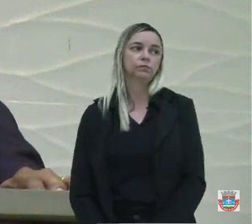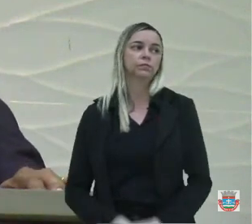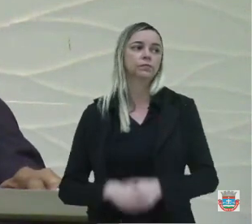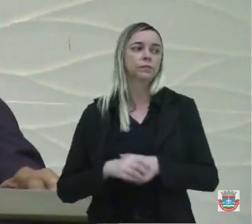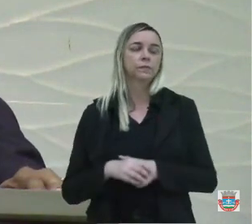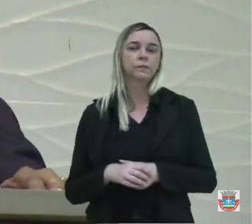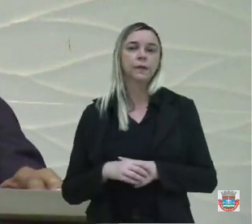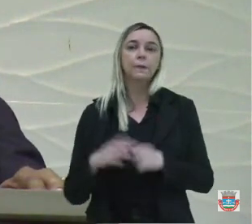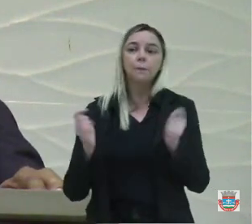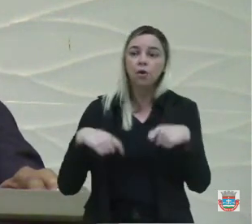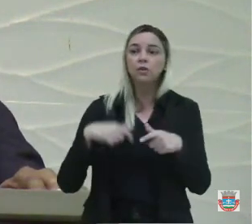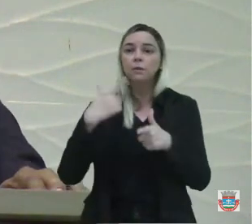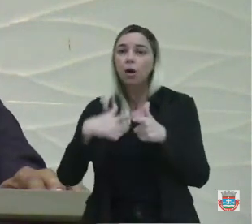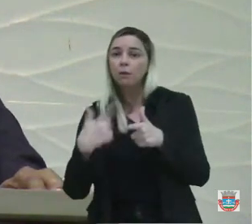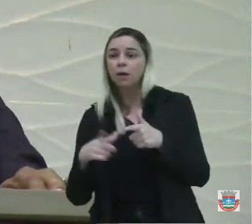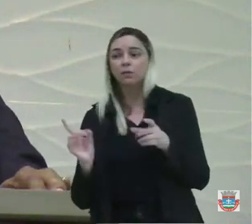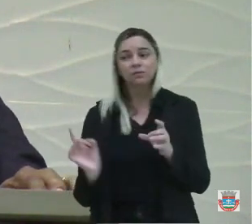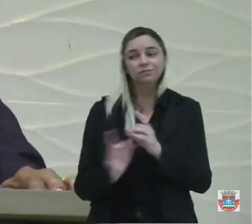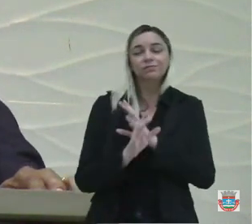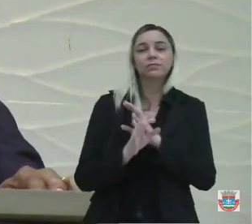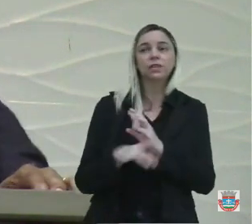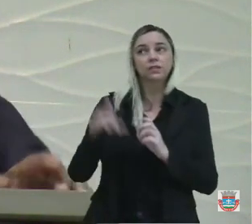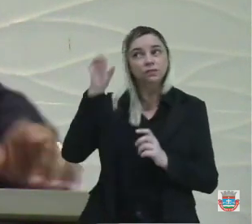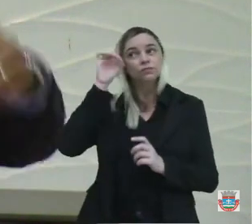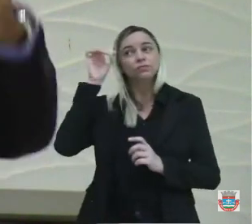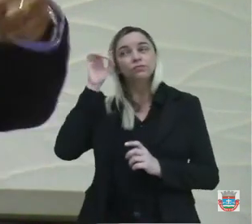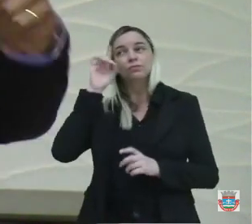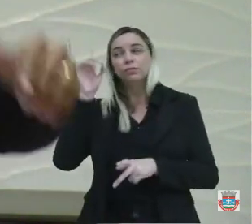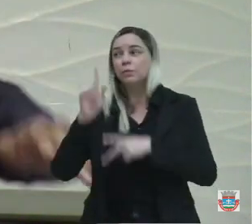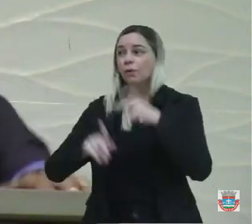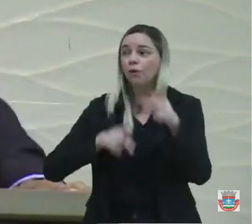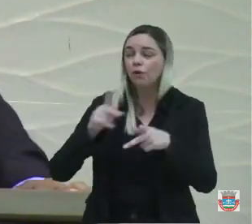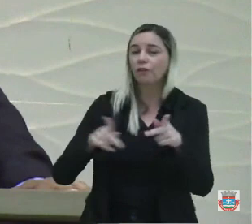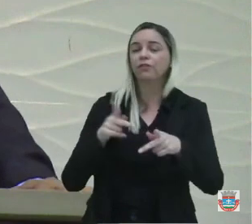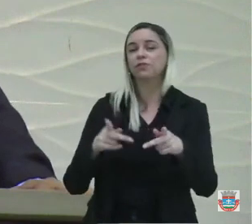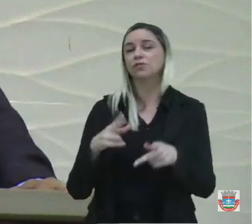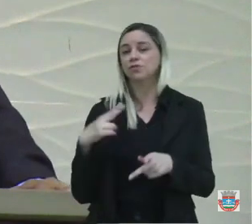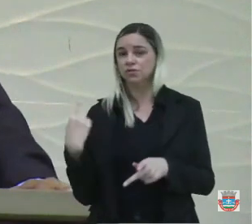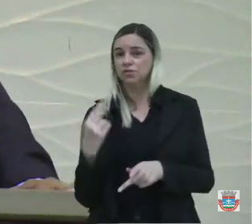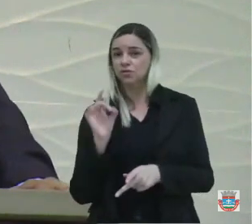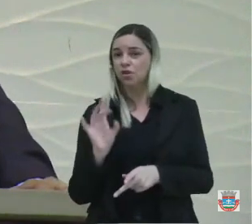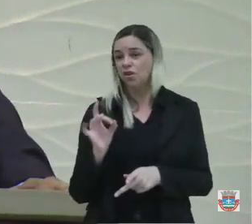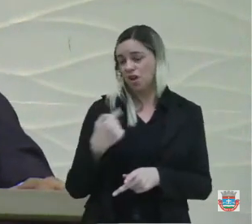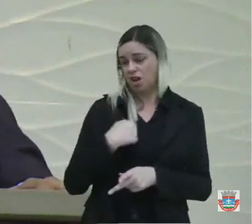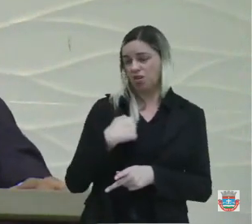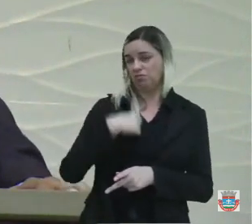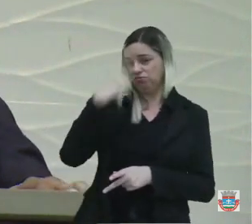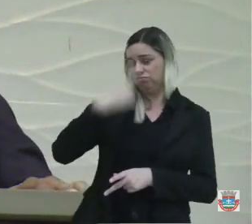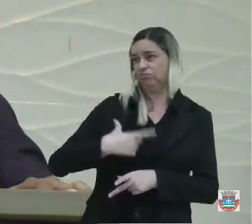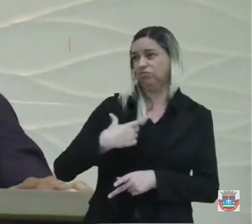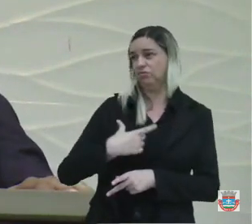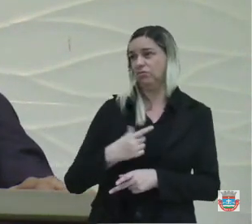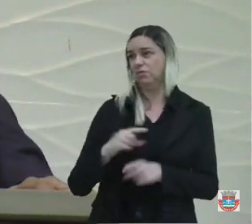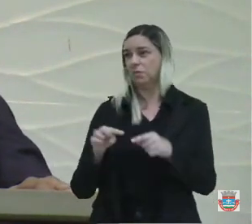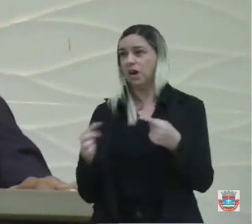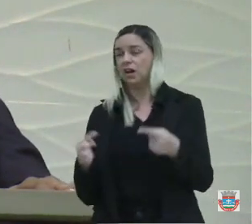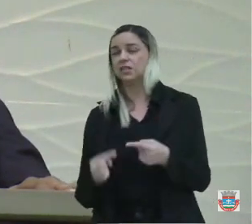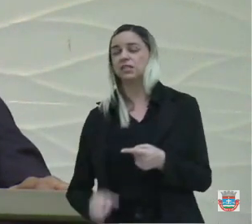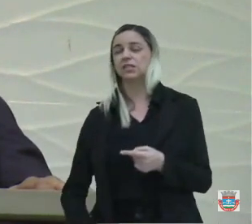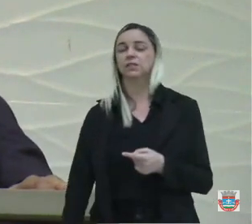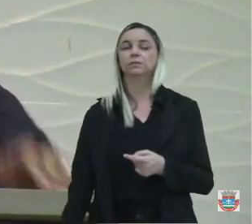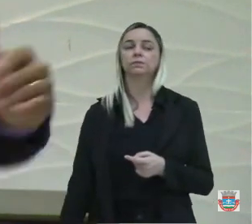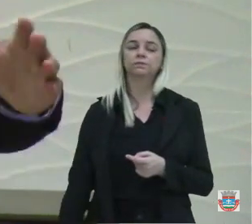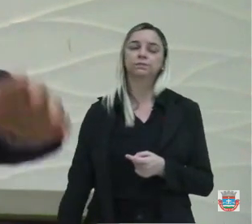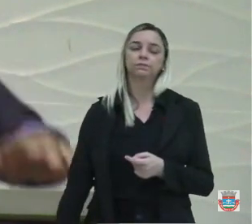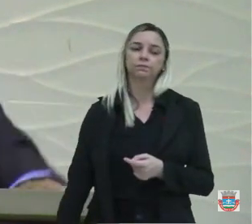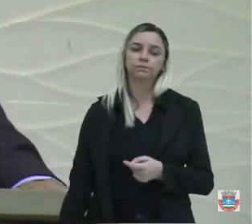possa resolver esse problema. Todos os dias o povo cobra, não só esse vereador, mas aos pares aqui,